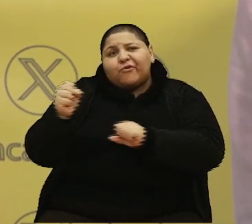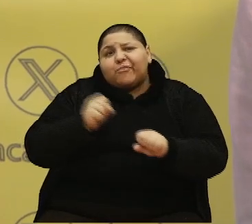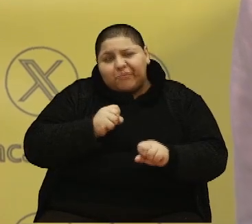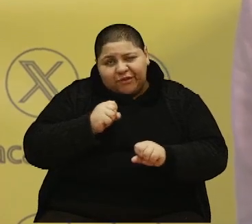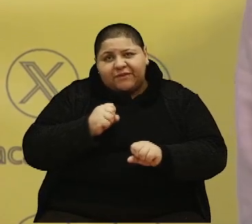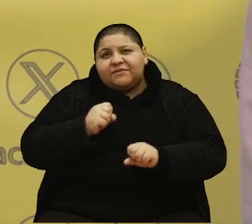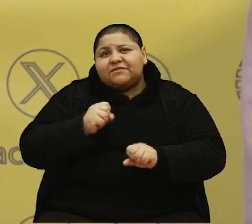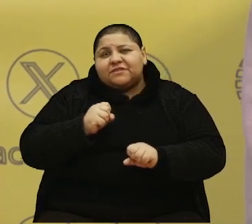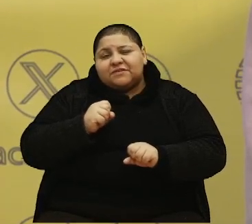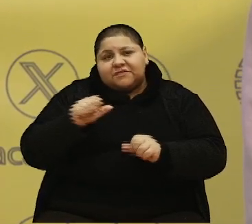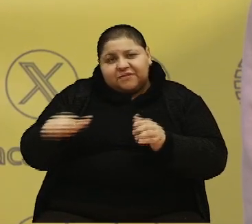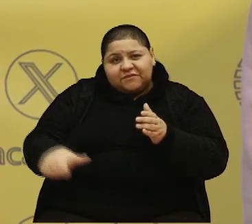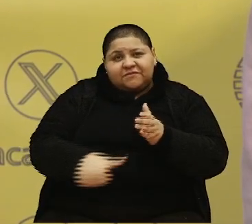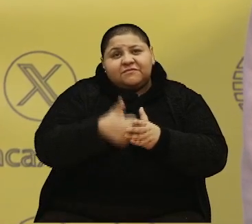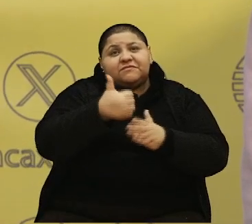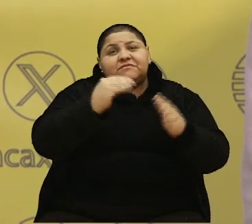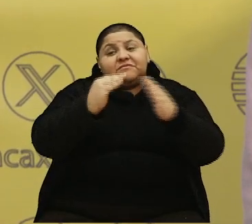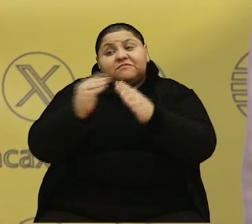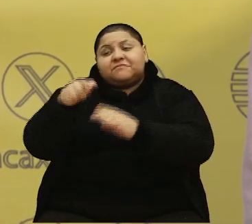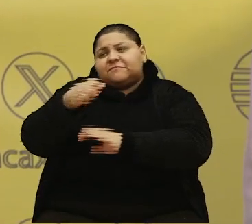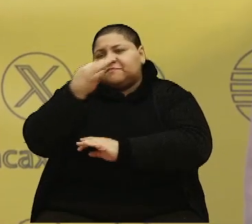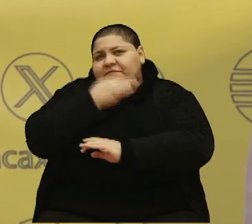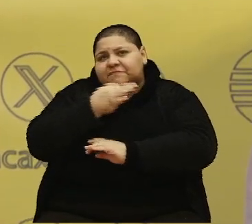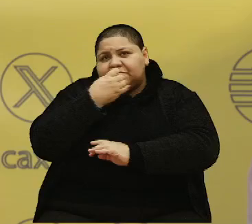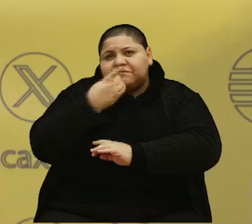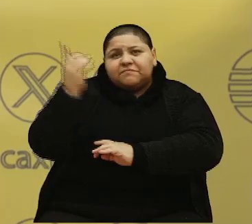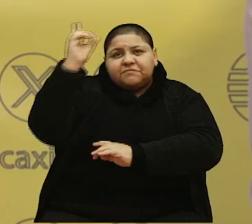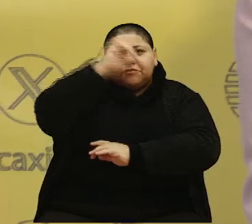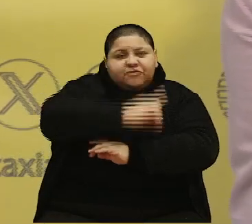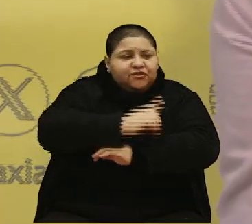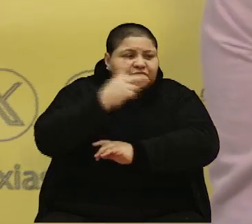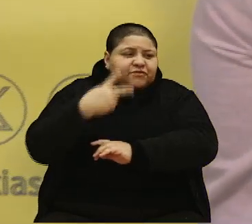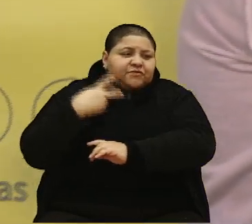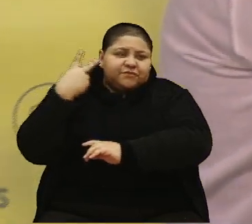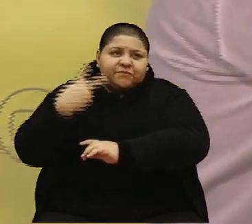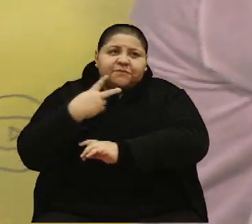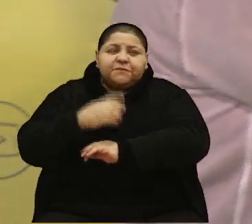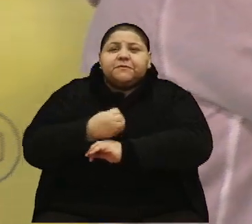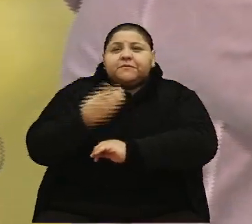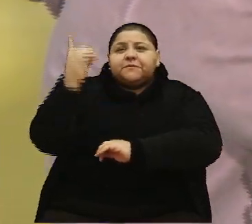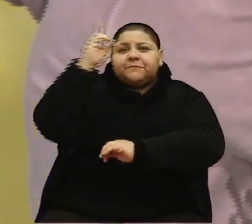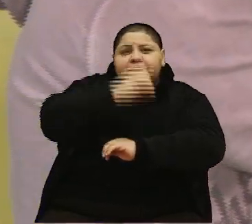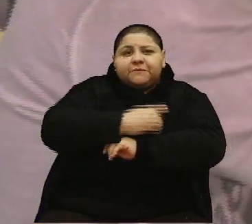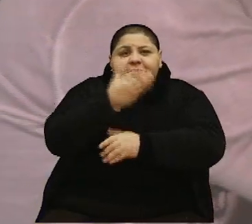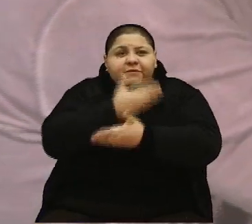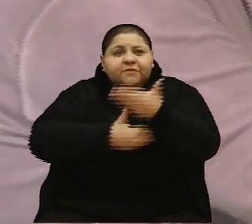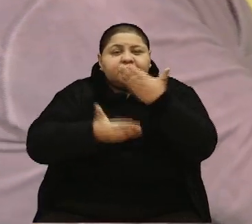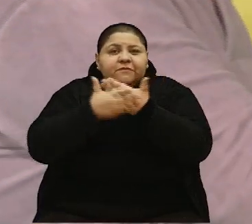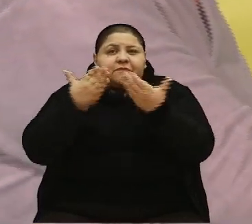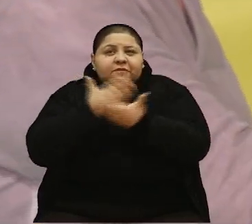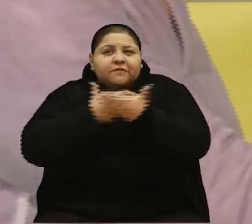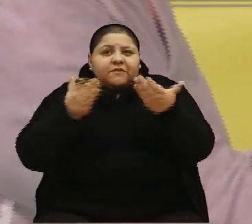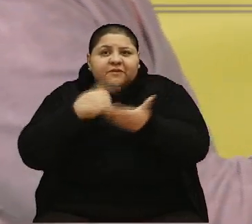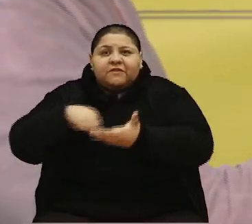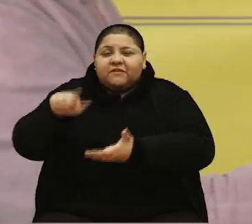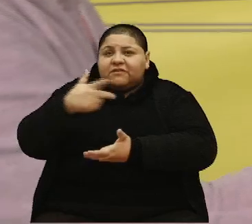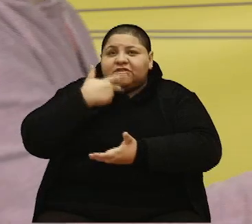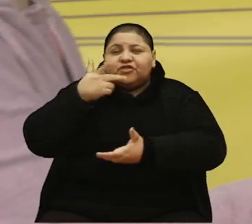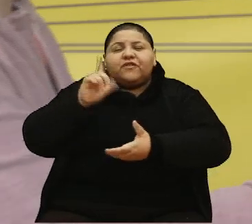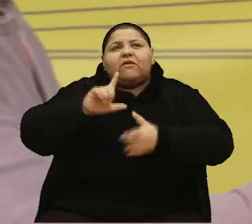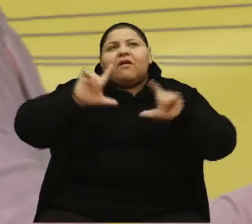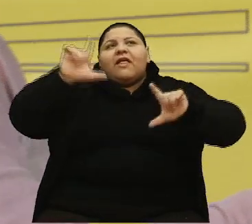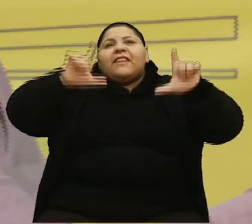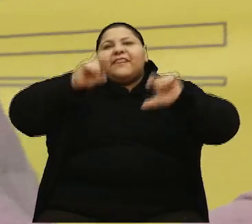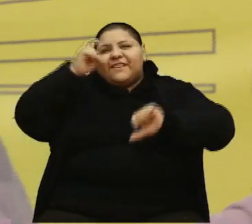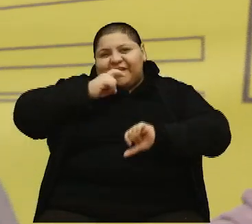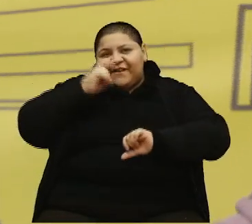estar melhor abrigados aqui em Caxias do Sul. Bom dia, vereadora. Bom dia, Fábio. Bom dia a todo o pessoal que nos assiste. A gente trouxe a novela, Fábio, e eu te